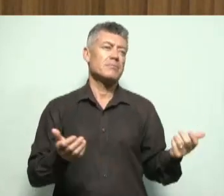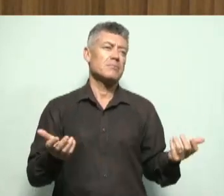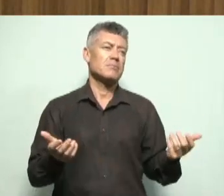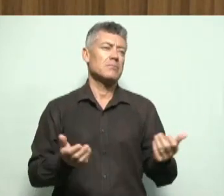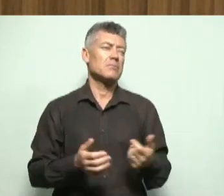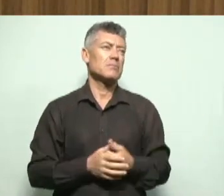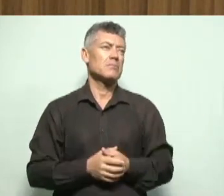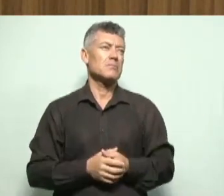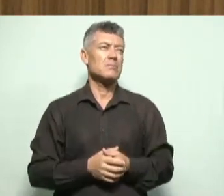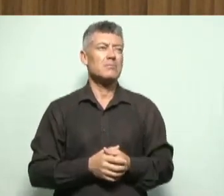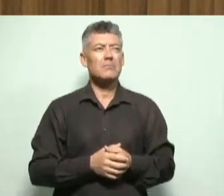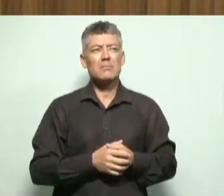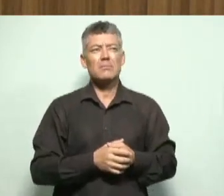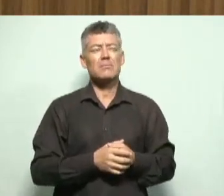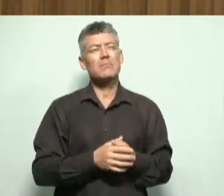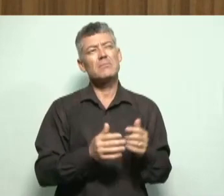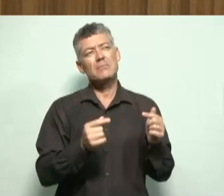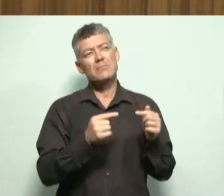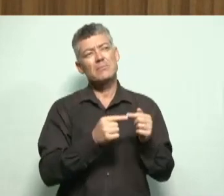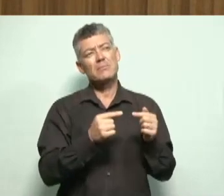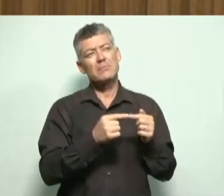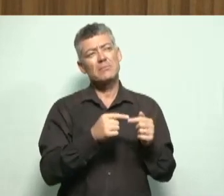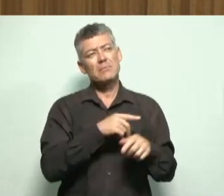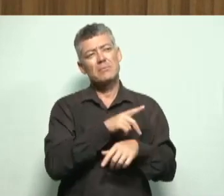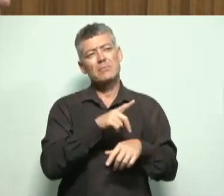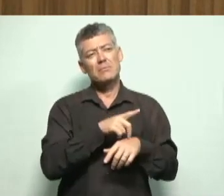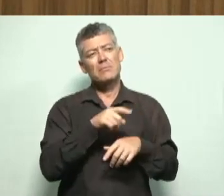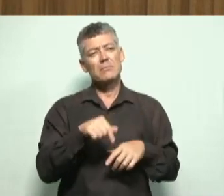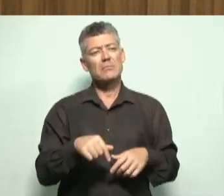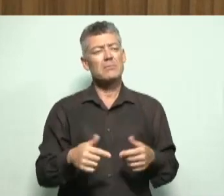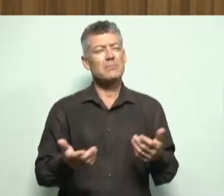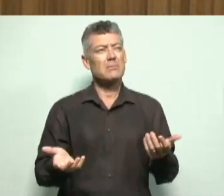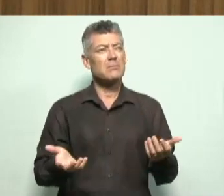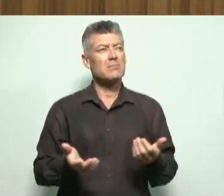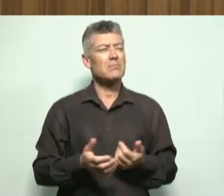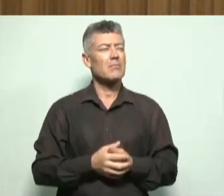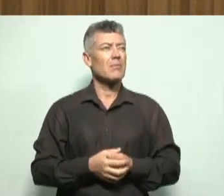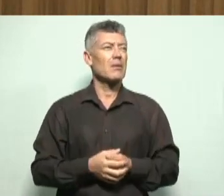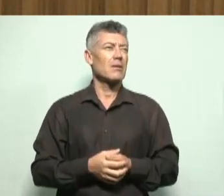unir a abominação à família desse país, só se for isso.